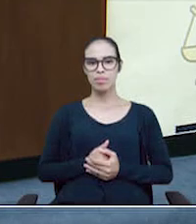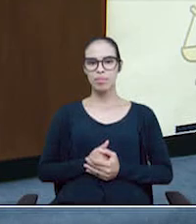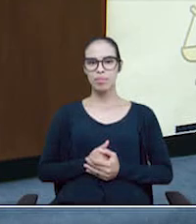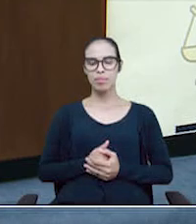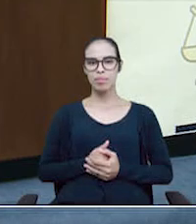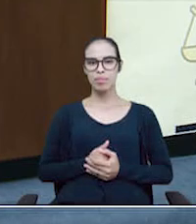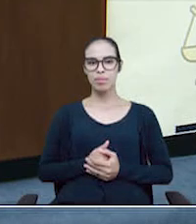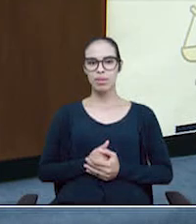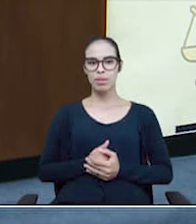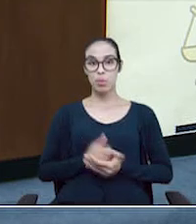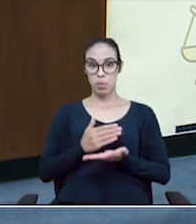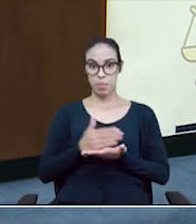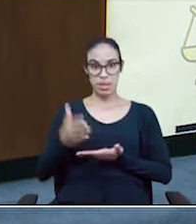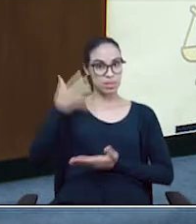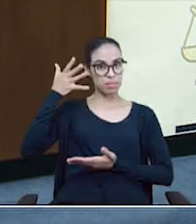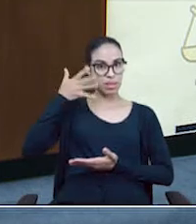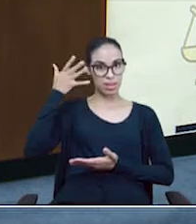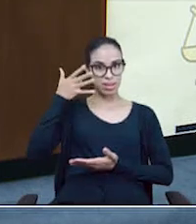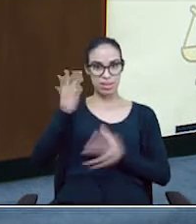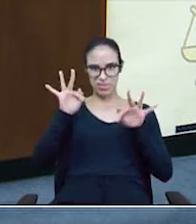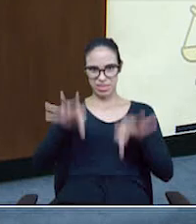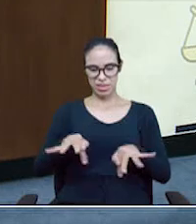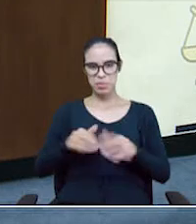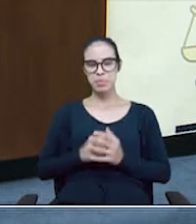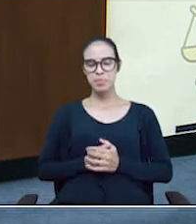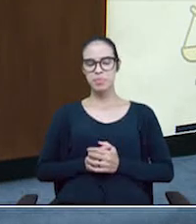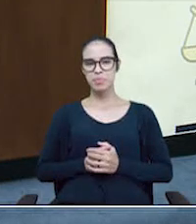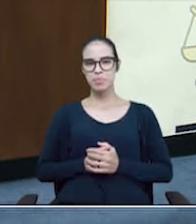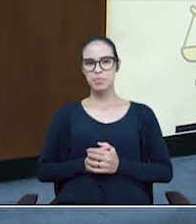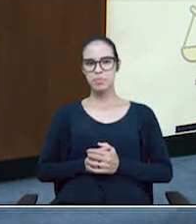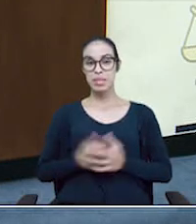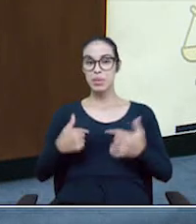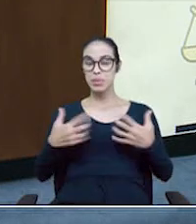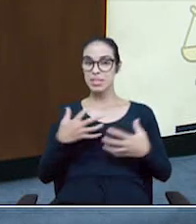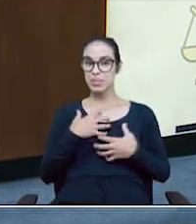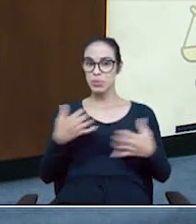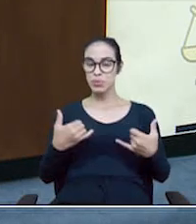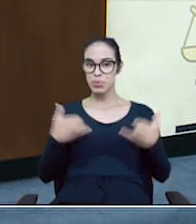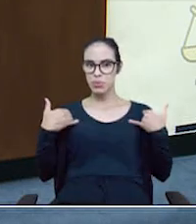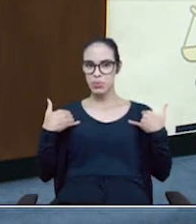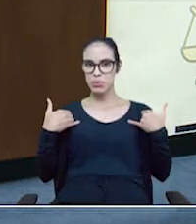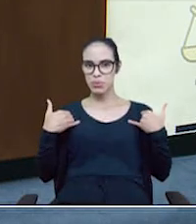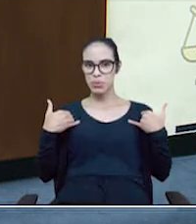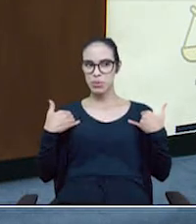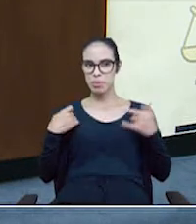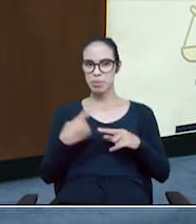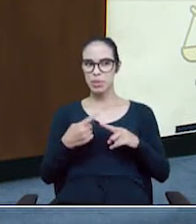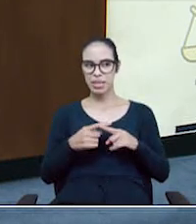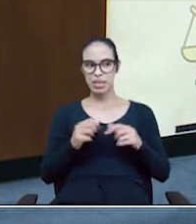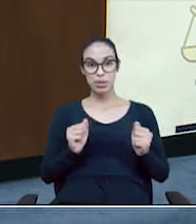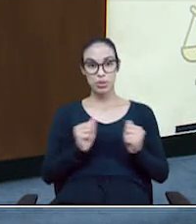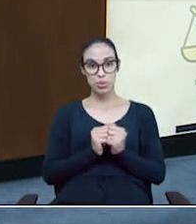palestra de encerramento. Eu tenho a honra de estar aqui ao lado do meu amigo, do